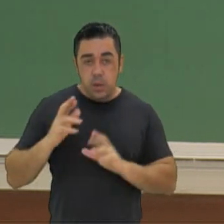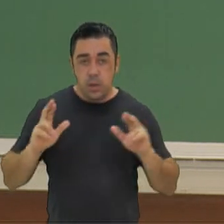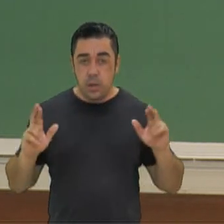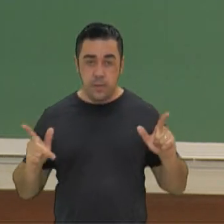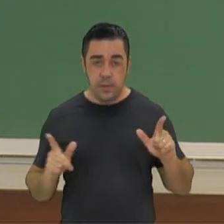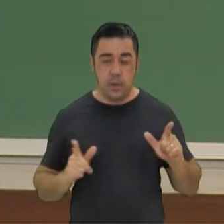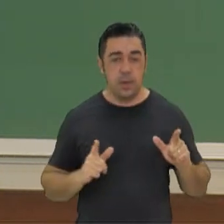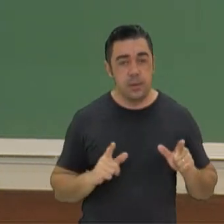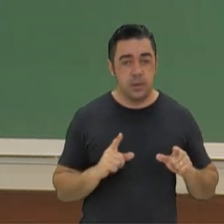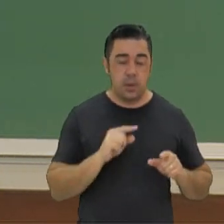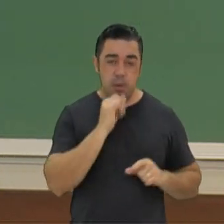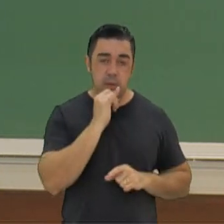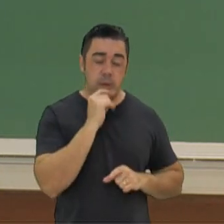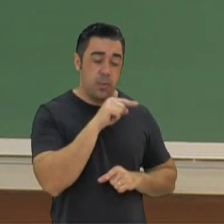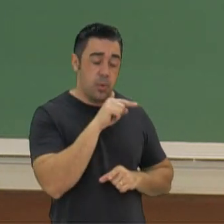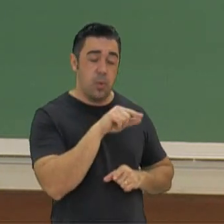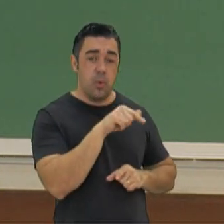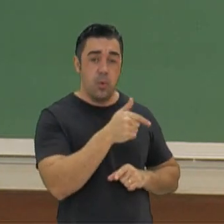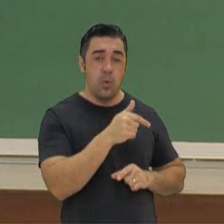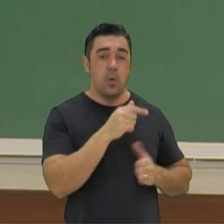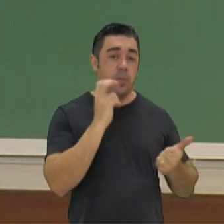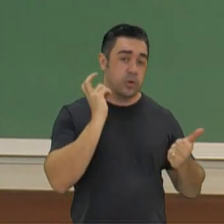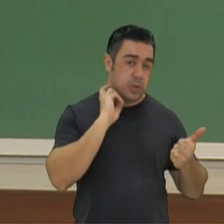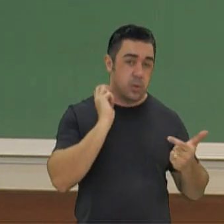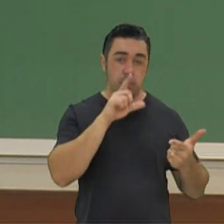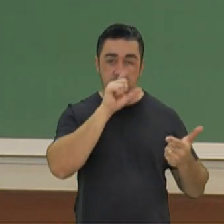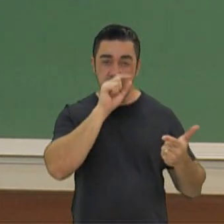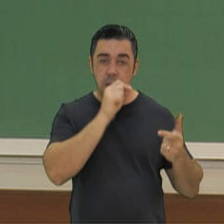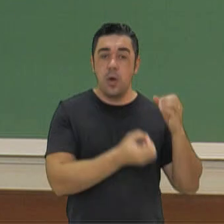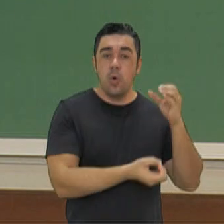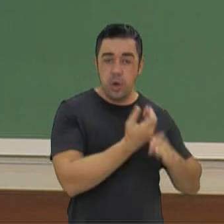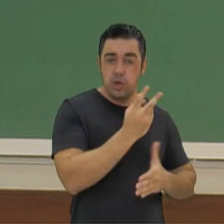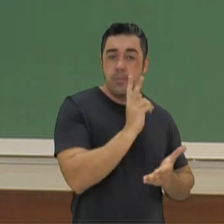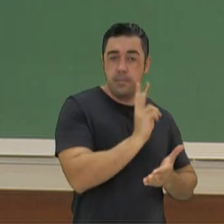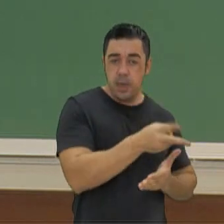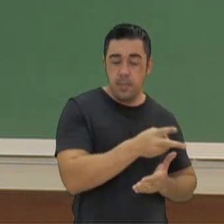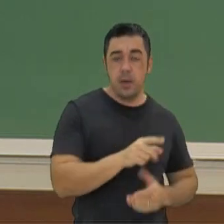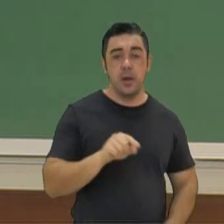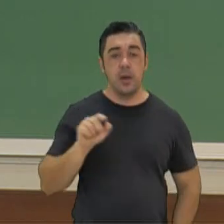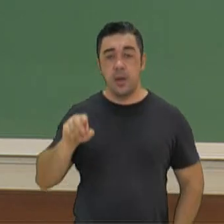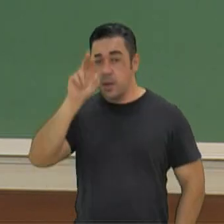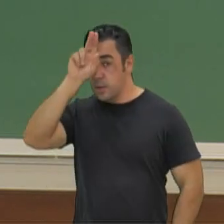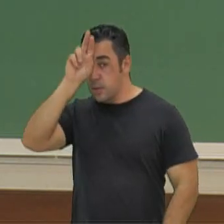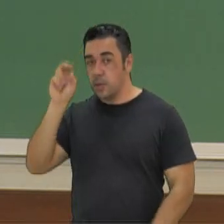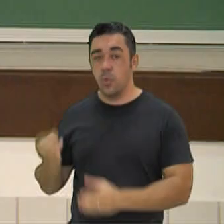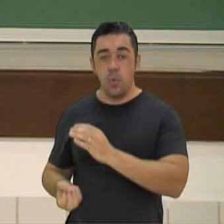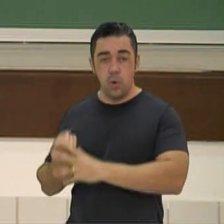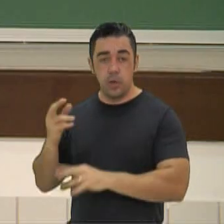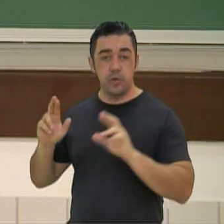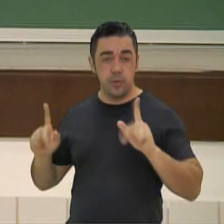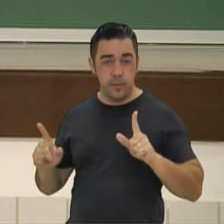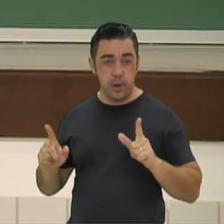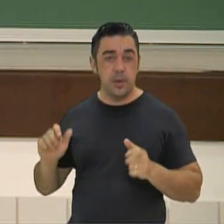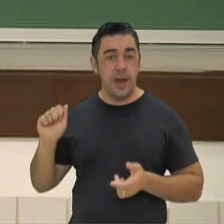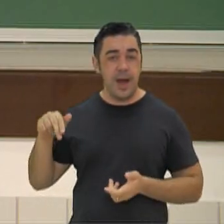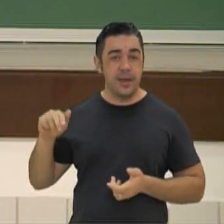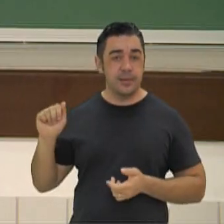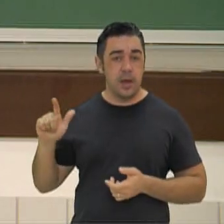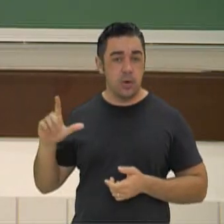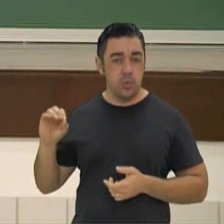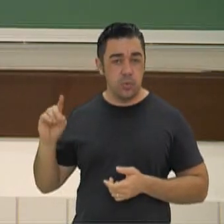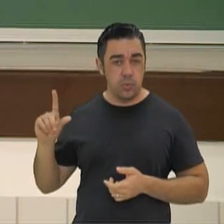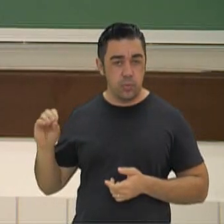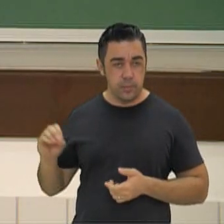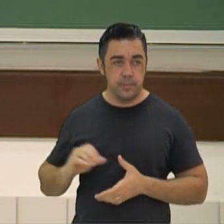asa do morcego e análoga à asa da ave, tá? Belezinha? Tá tranquilo? Tá? Então,